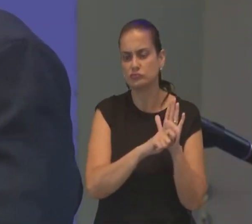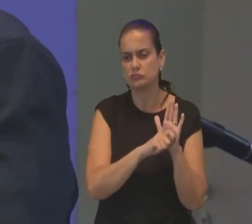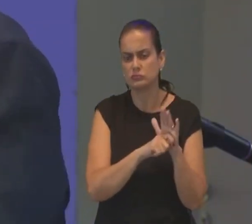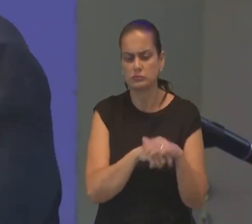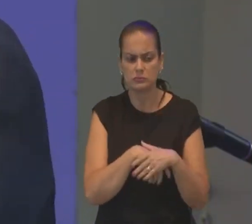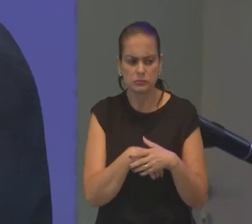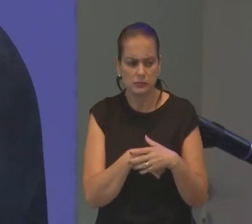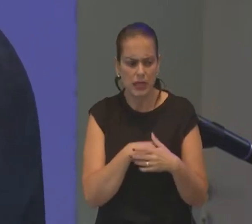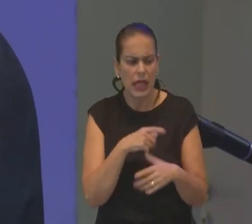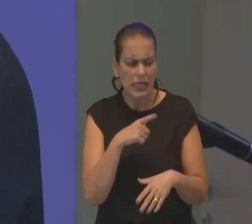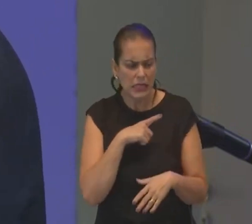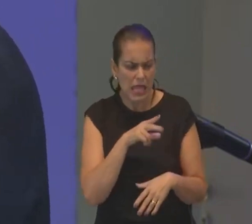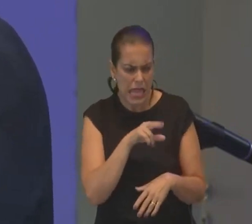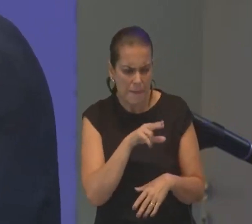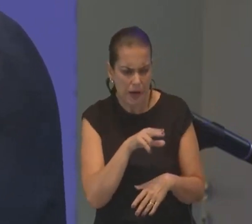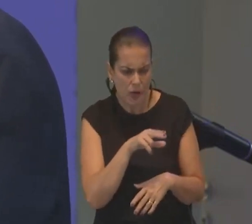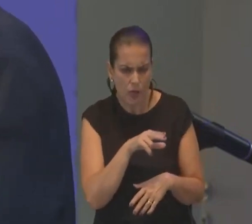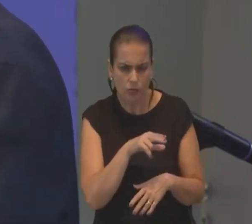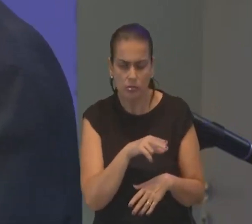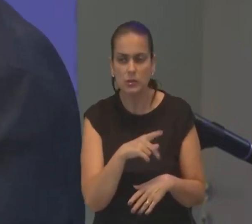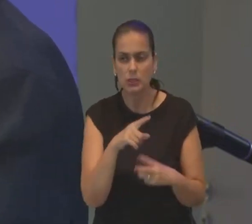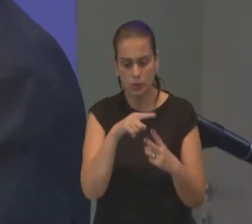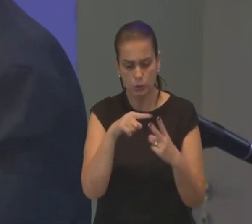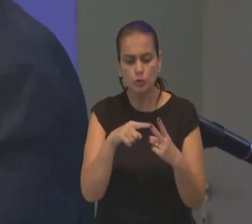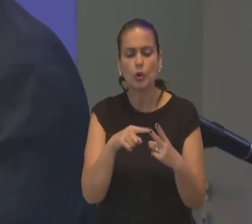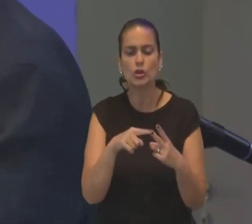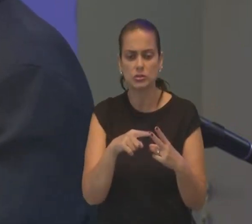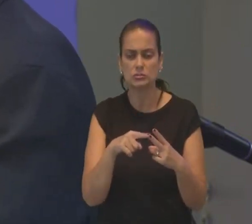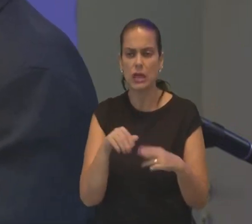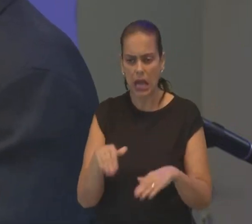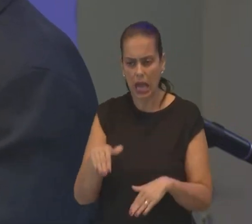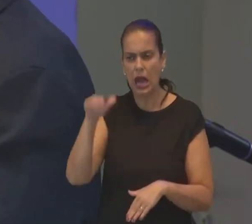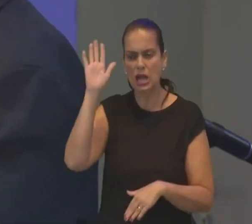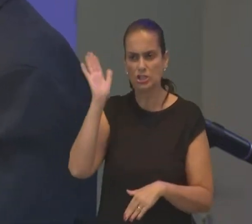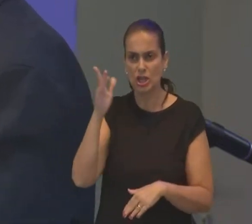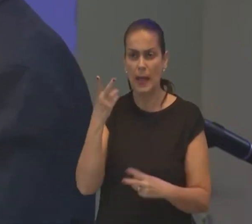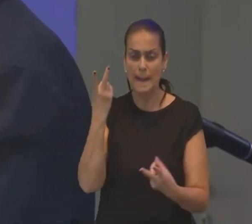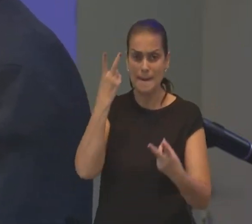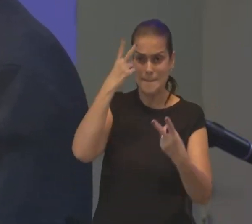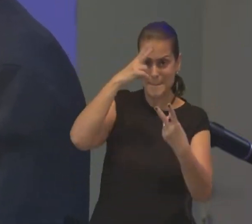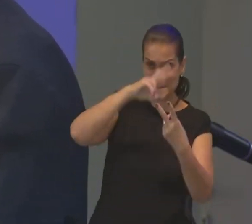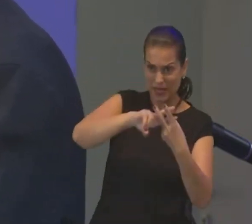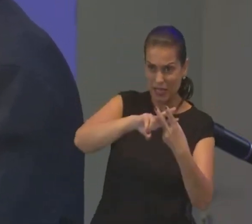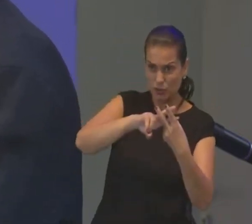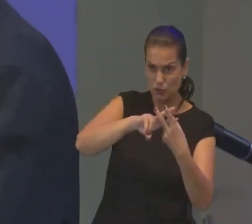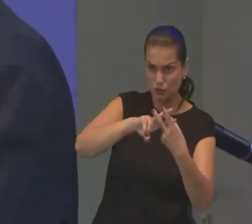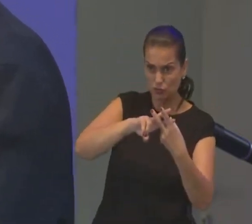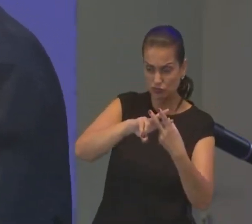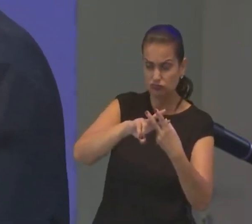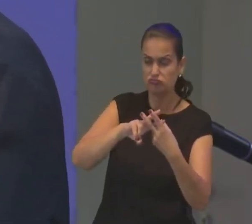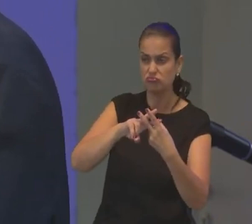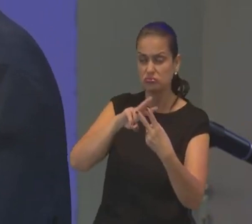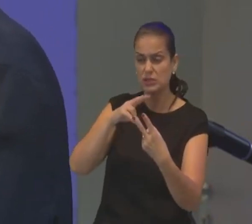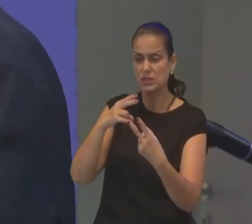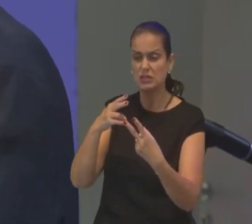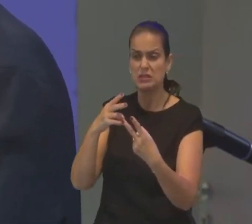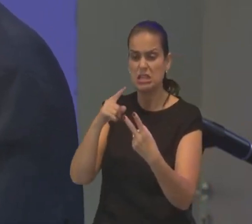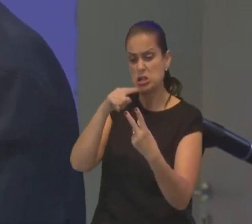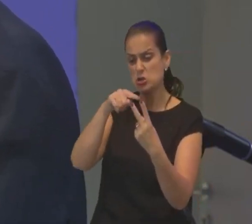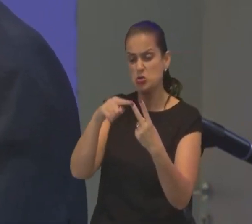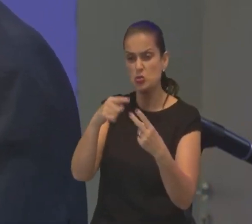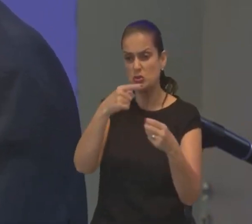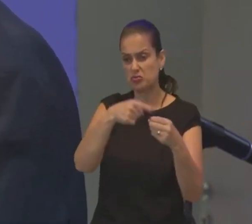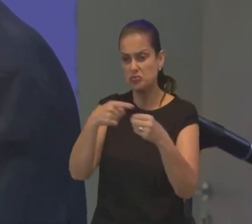Se você tem irmão? Tenho 2, já são adultos. Um está preso na Mário Negócio em Mossoró e o outro está preso em Alcaçuz, em